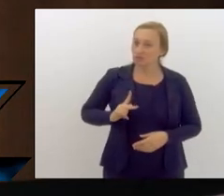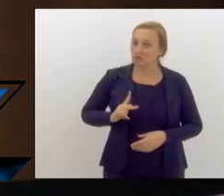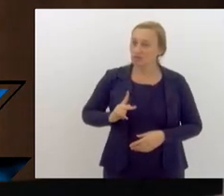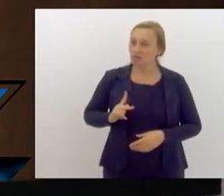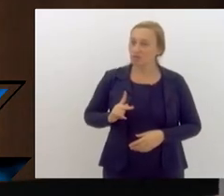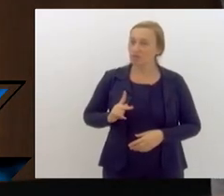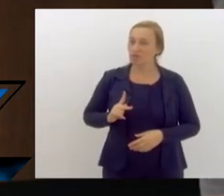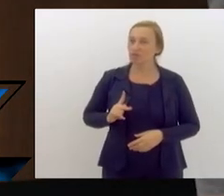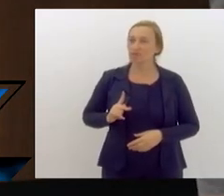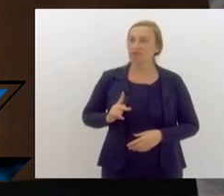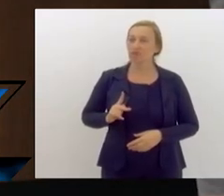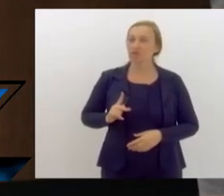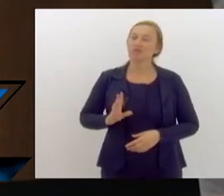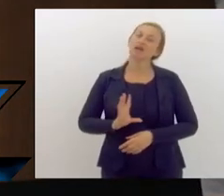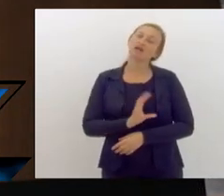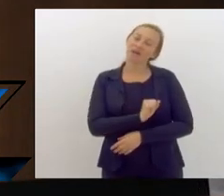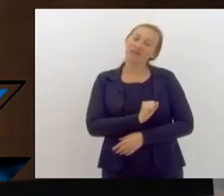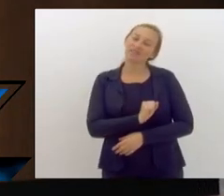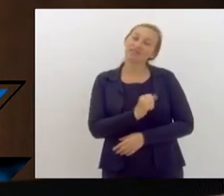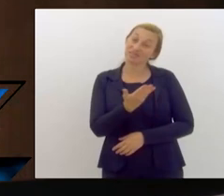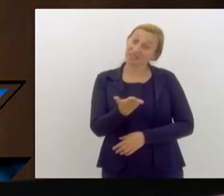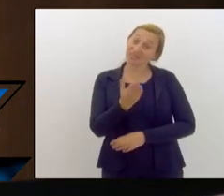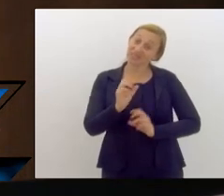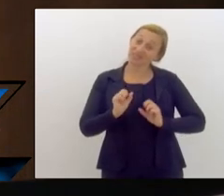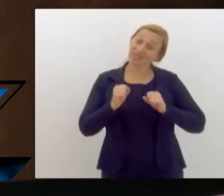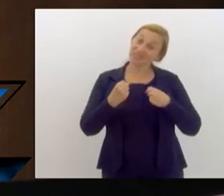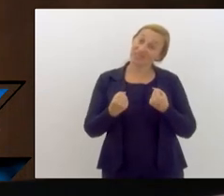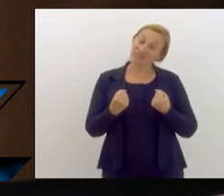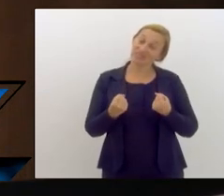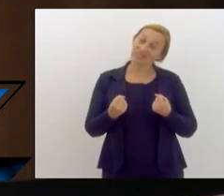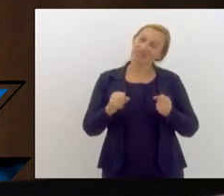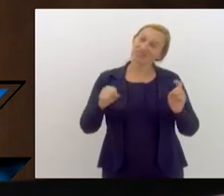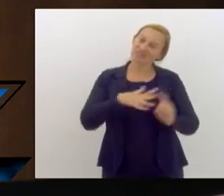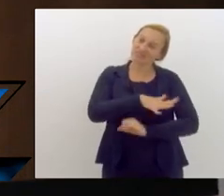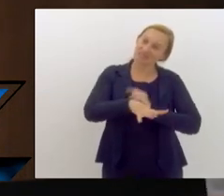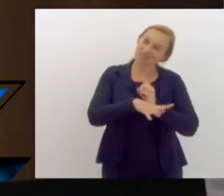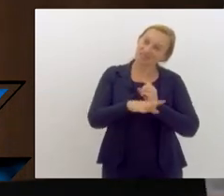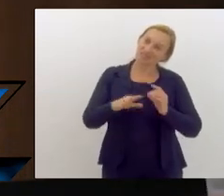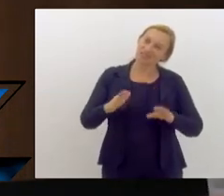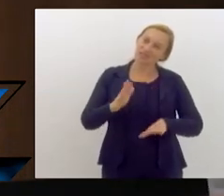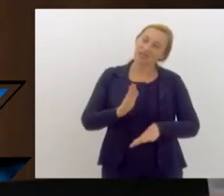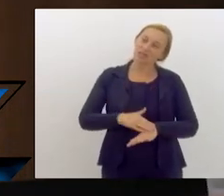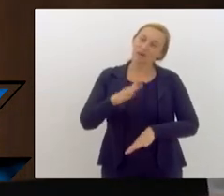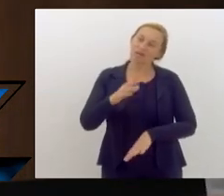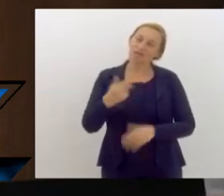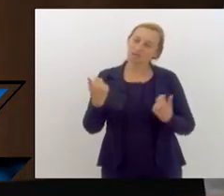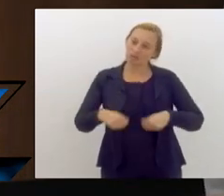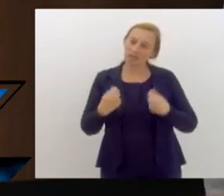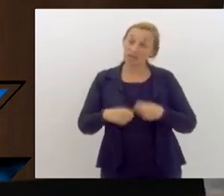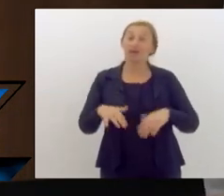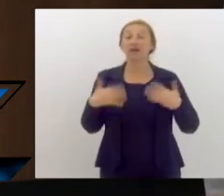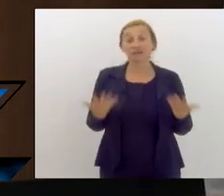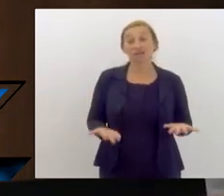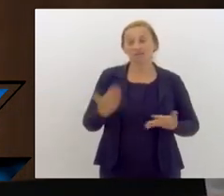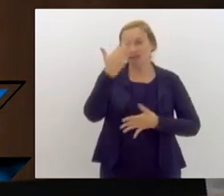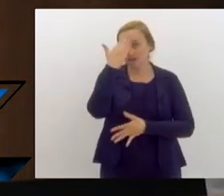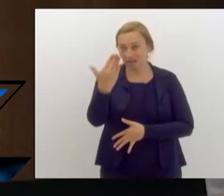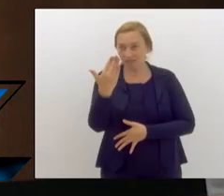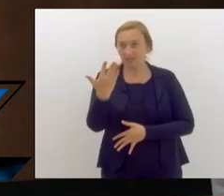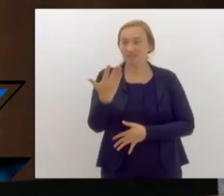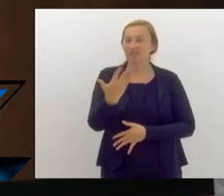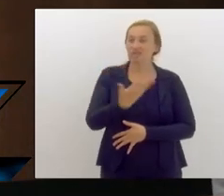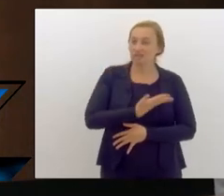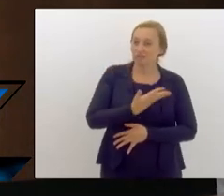que são os queridos ali Defensores da sociedade daqueles que mais precisam então agradeça aos meus pares